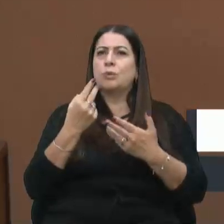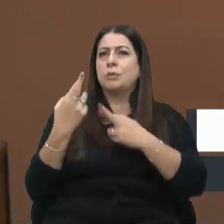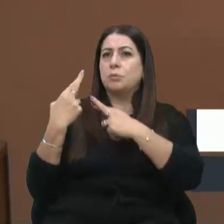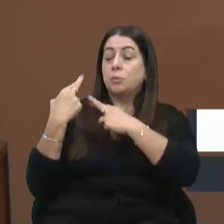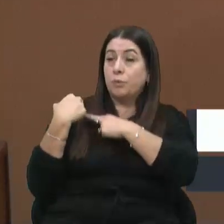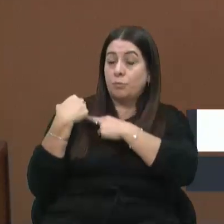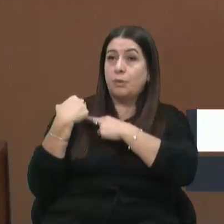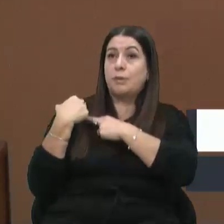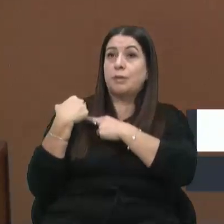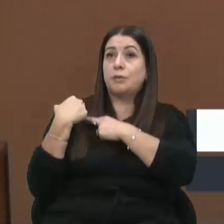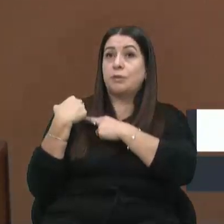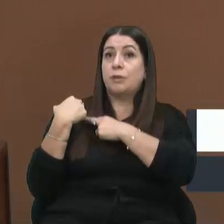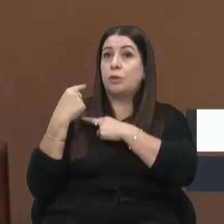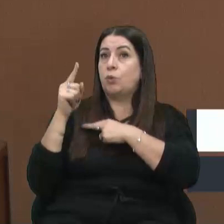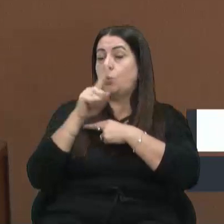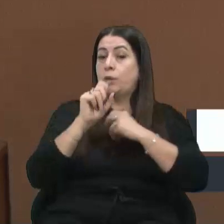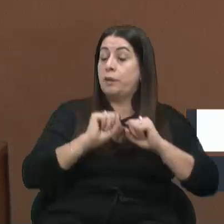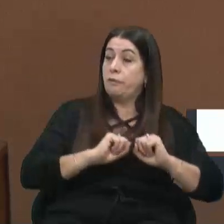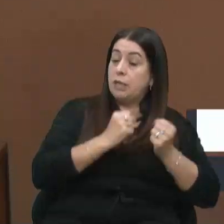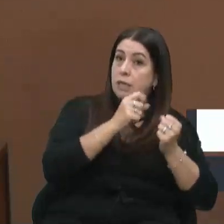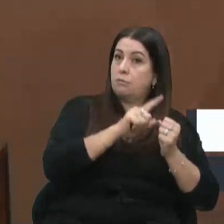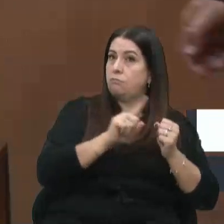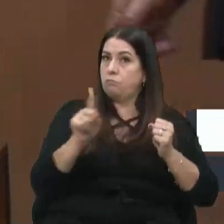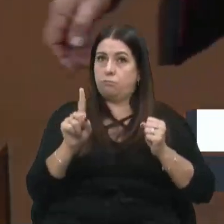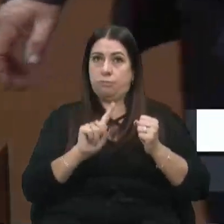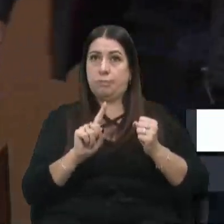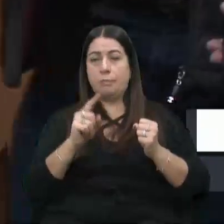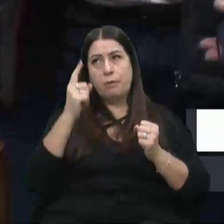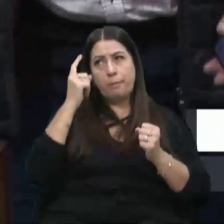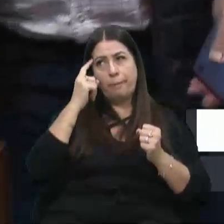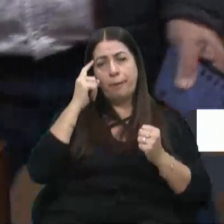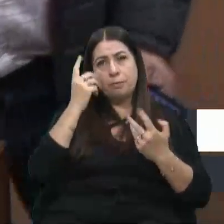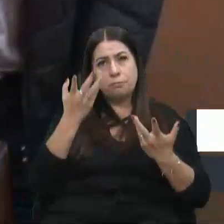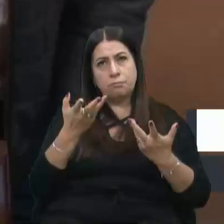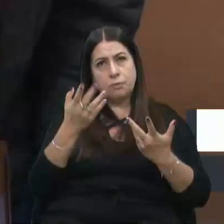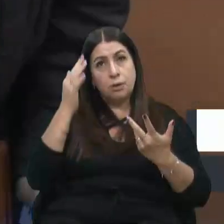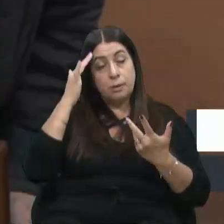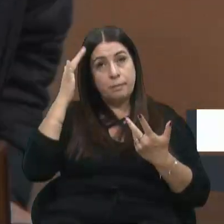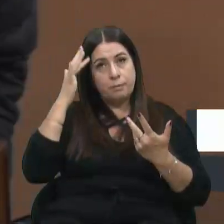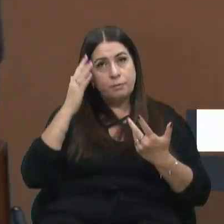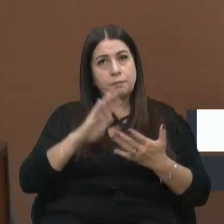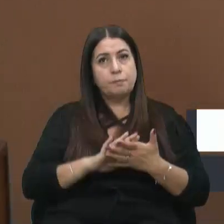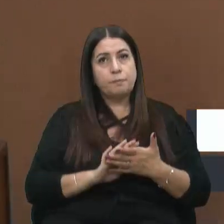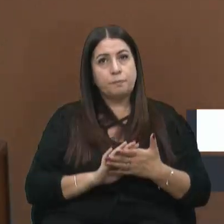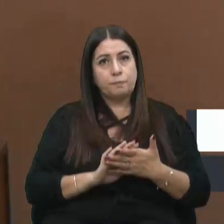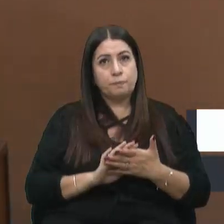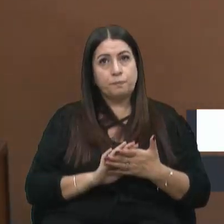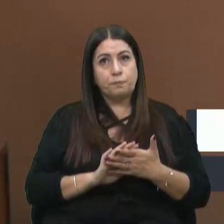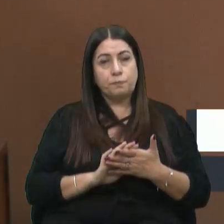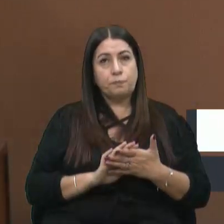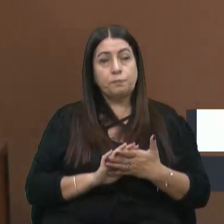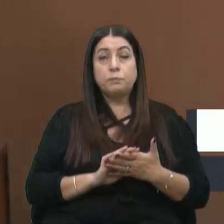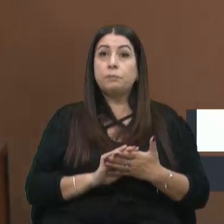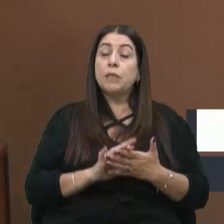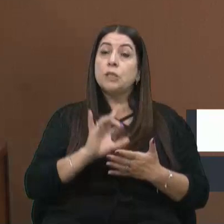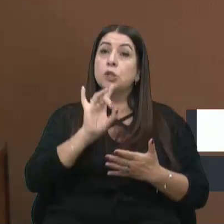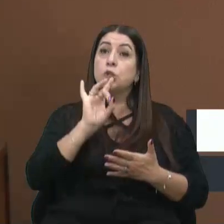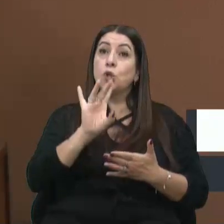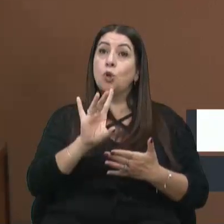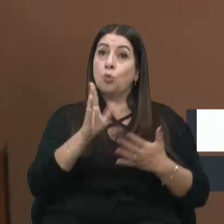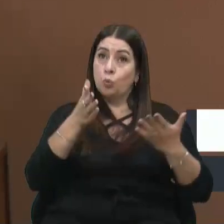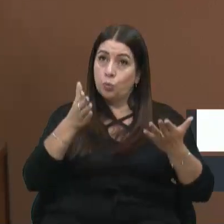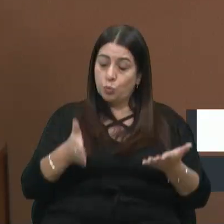responsabilidades e não estou aqui defendendo nenhum outro mas eu fico pensando imaginando o seguinte que se apenas